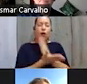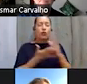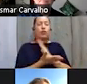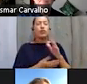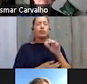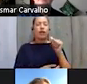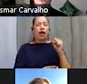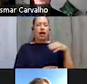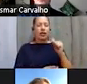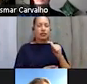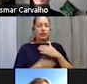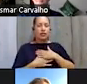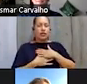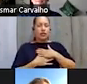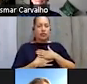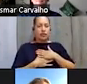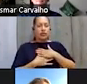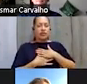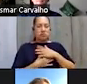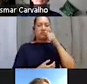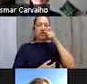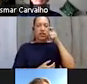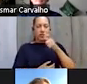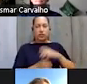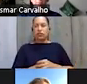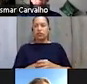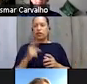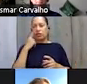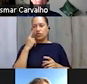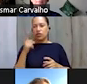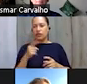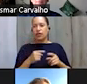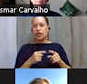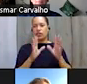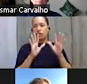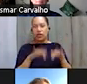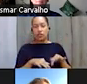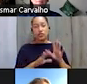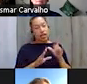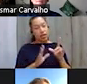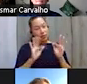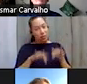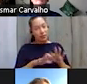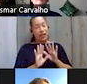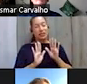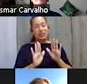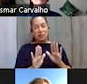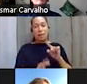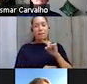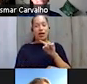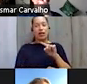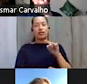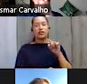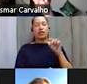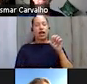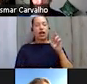interessante. A Rosemary, então, eu estou quase encerrando, tá? Já era para ter encerrado, mas estamos passando o tempo.